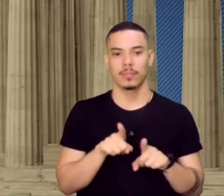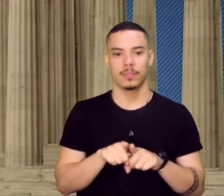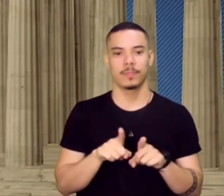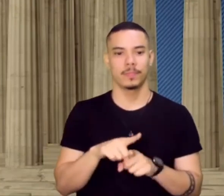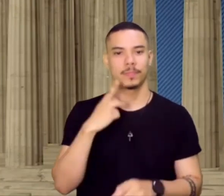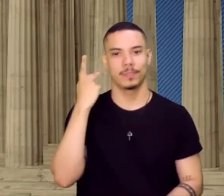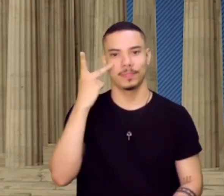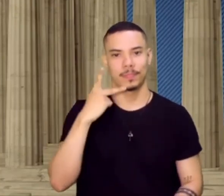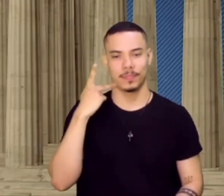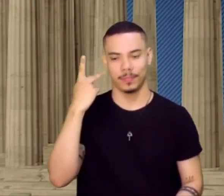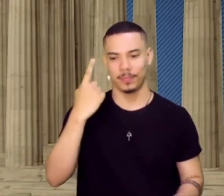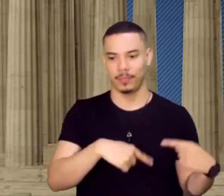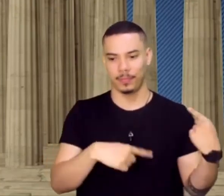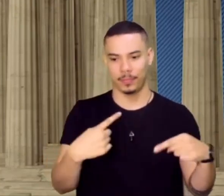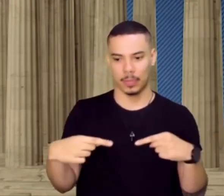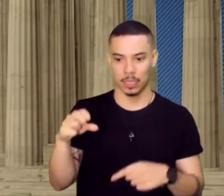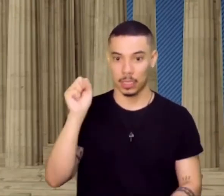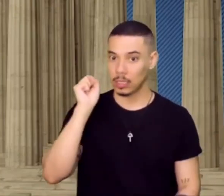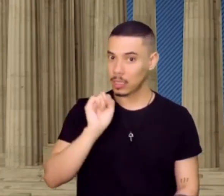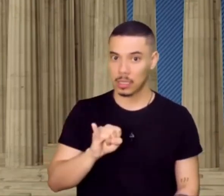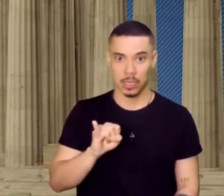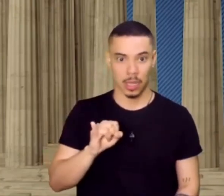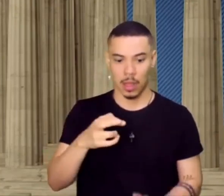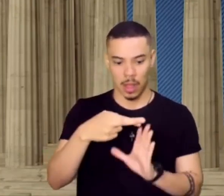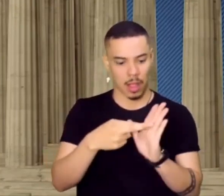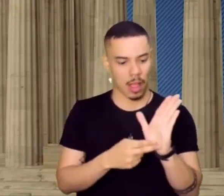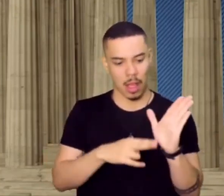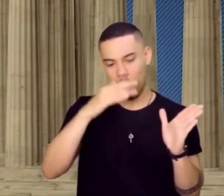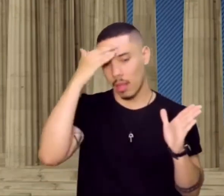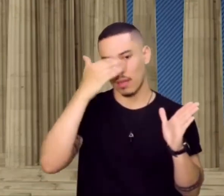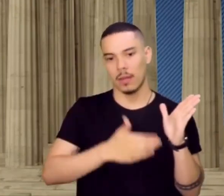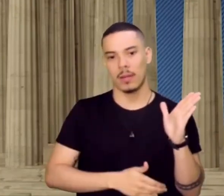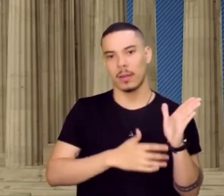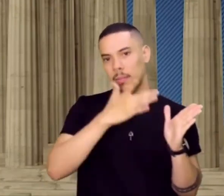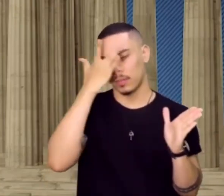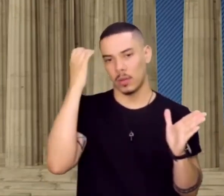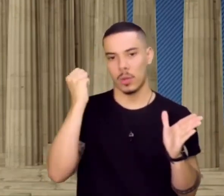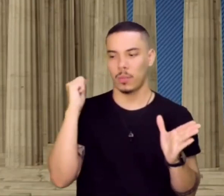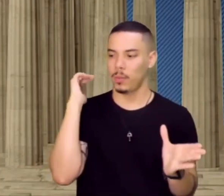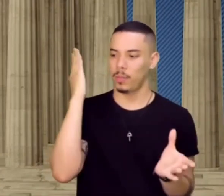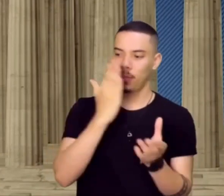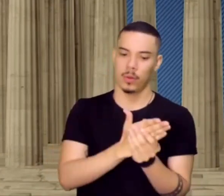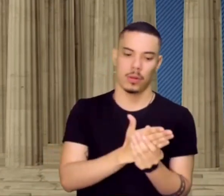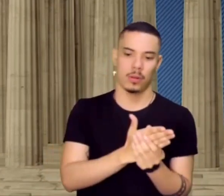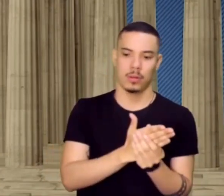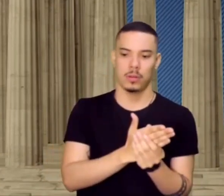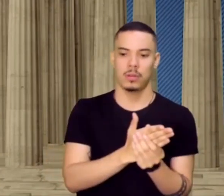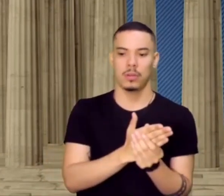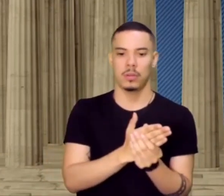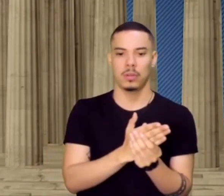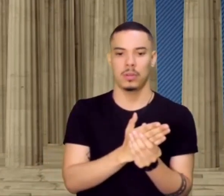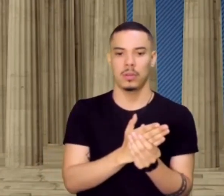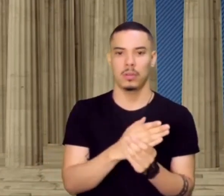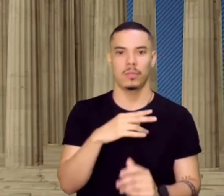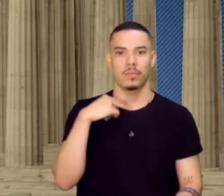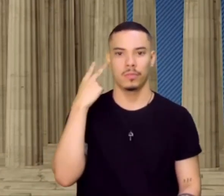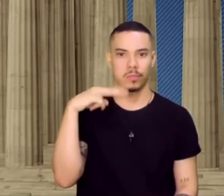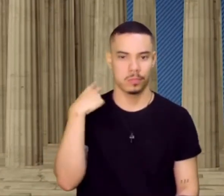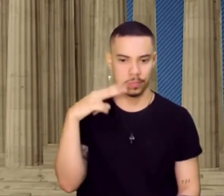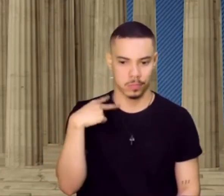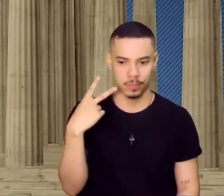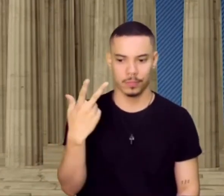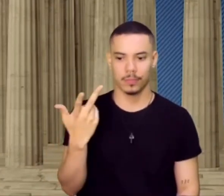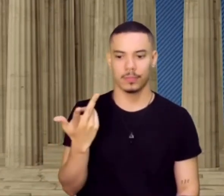tá? Não cumpriu o que fez, alguém pode entrar com processo num campo, por exemplo, para um vereador, para